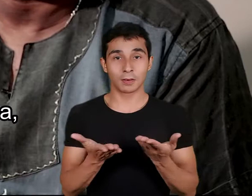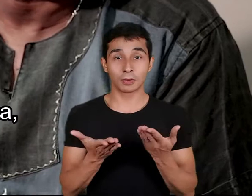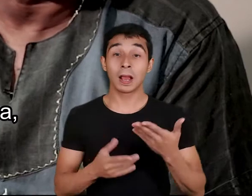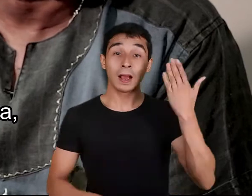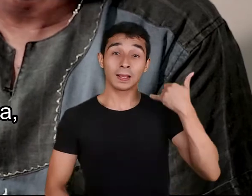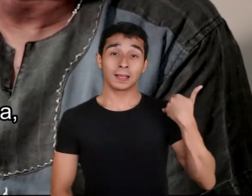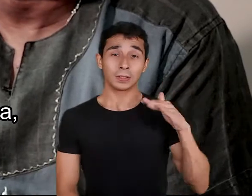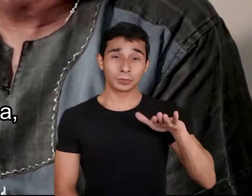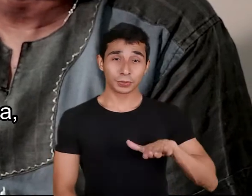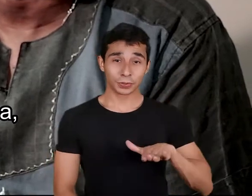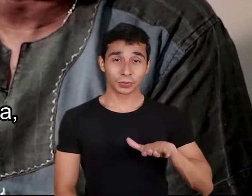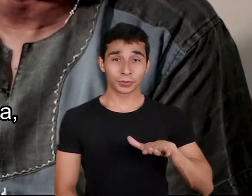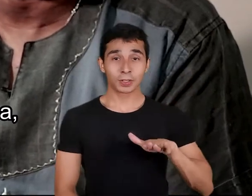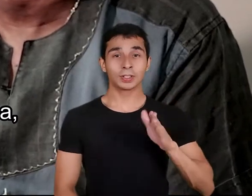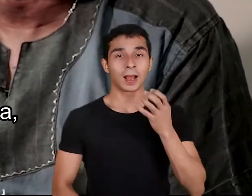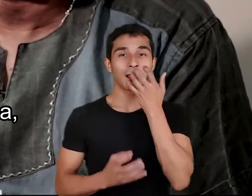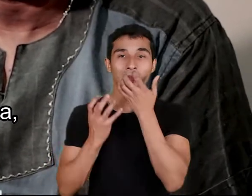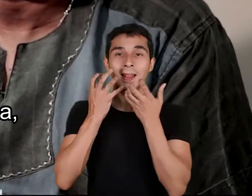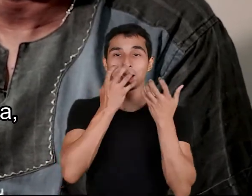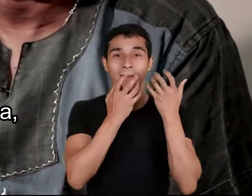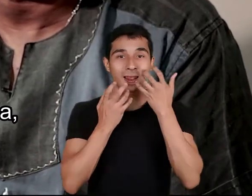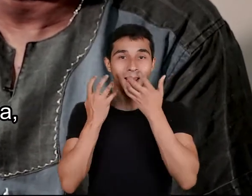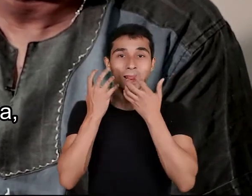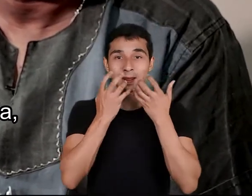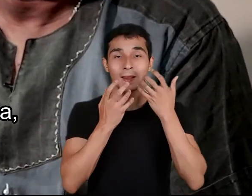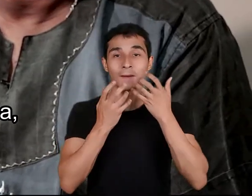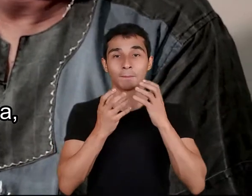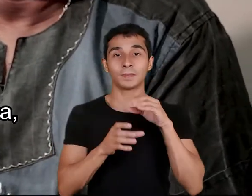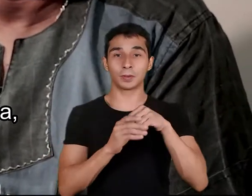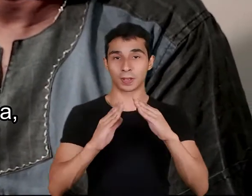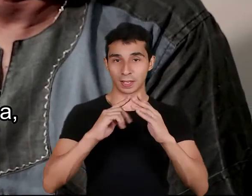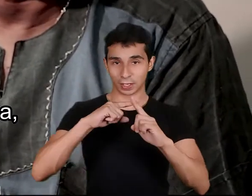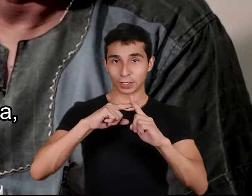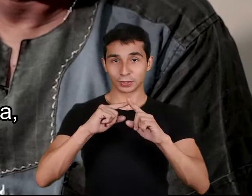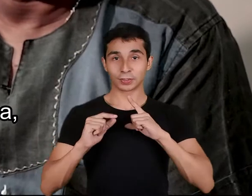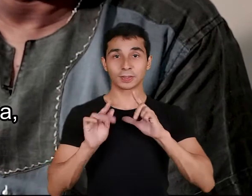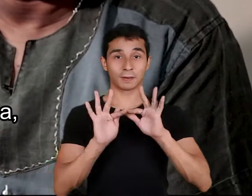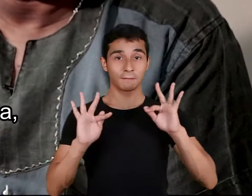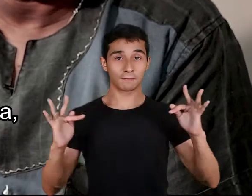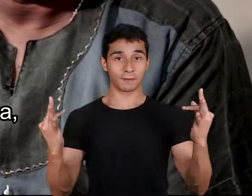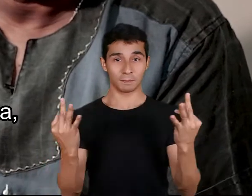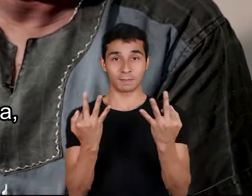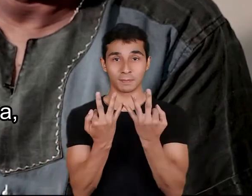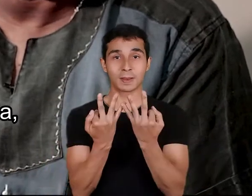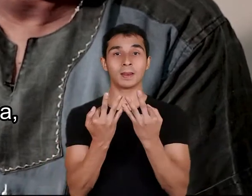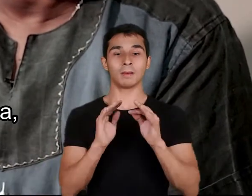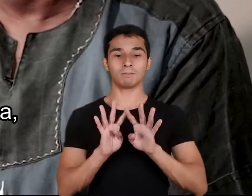né? Eu era criança ainda, fazia parte de um coral de família, aonde eu